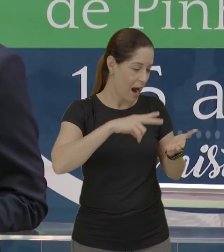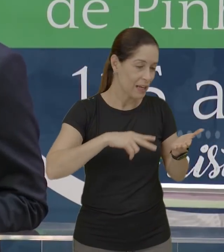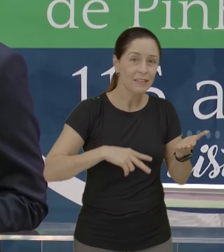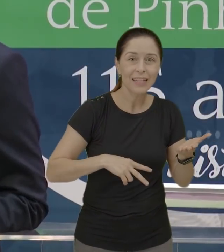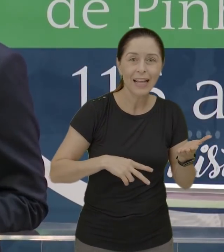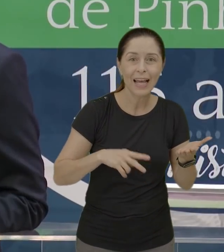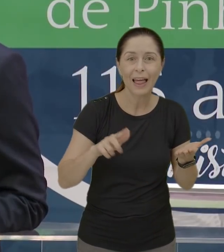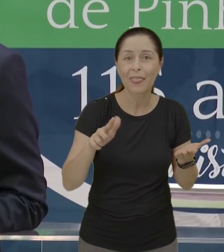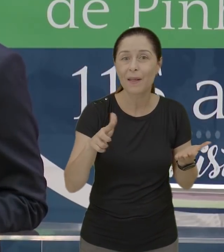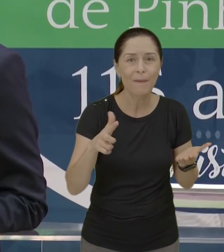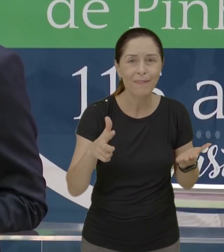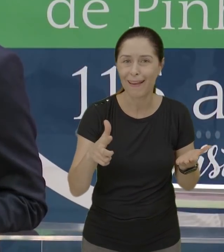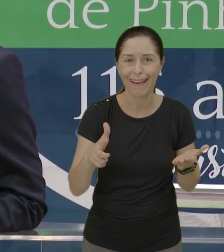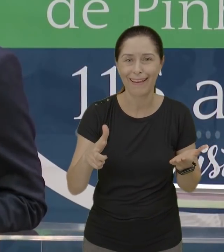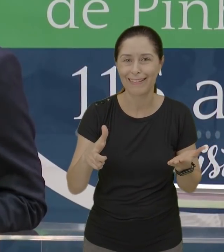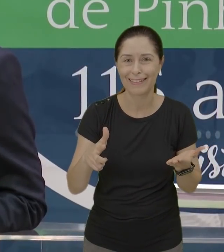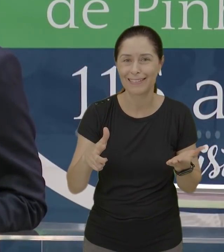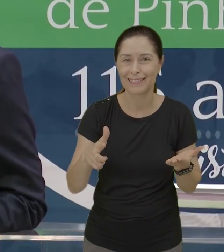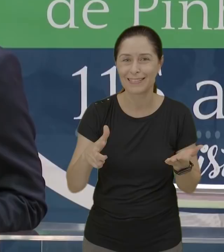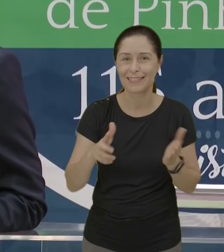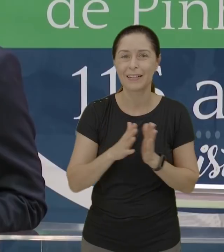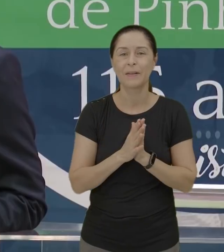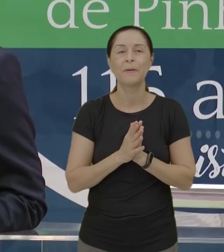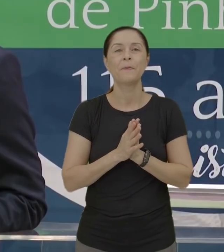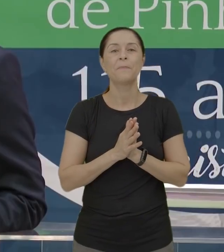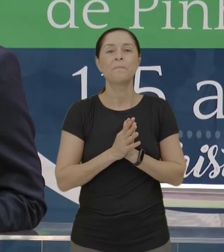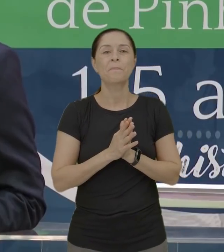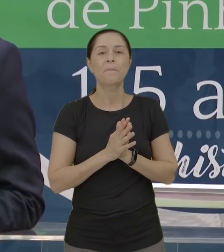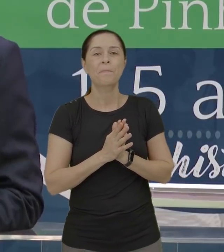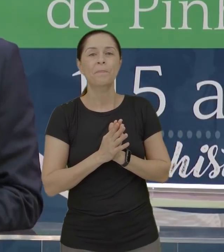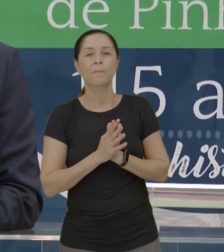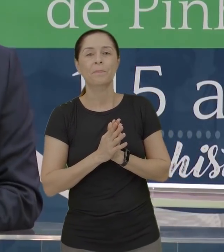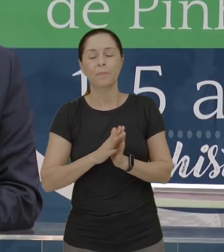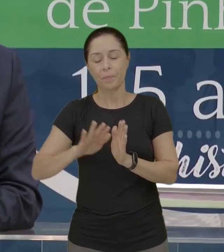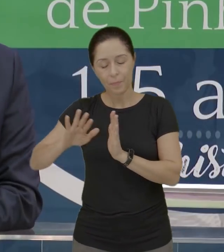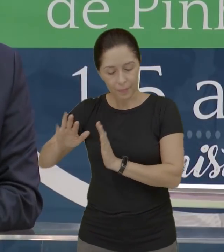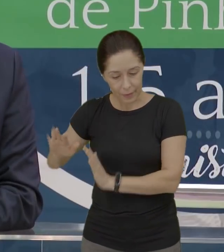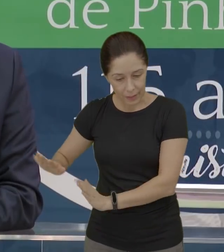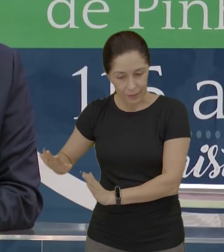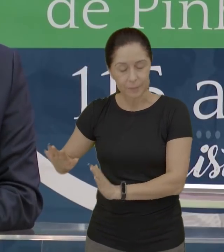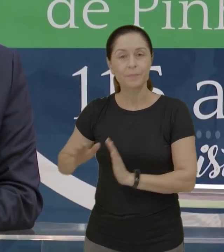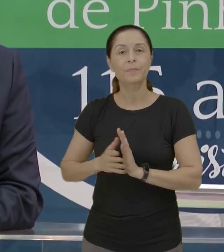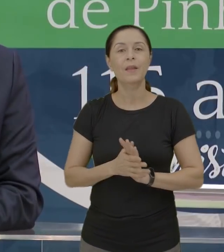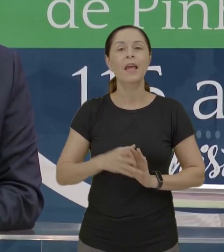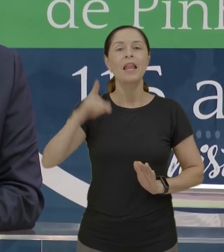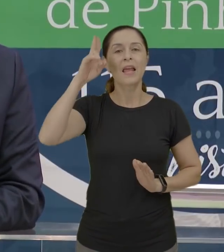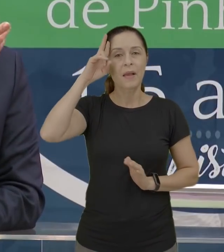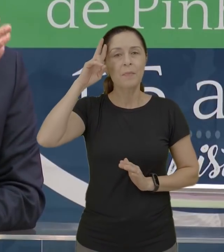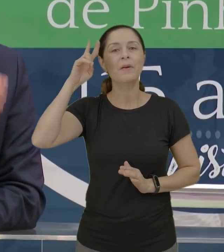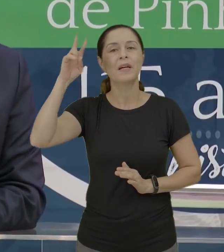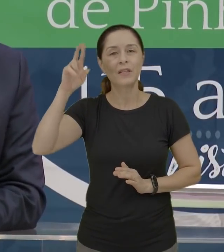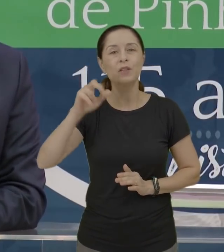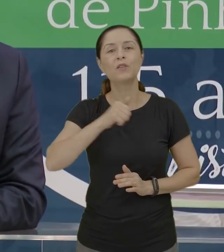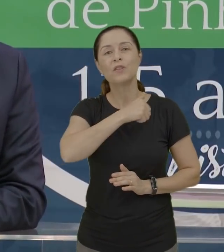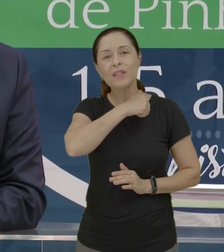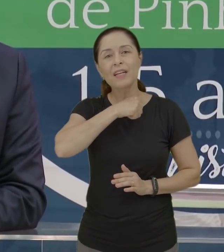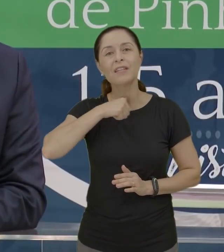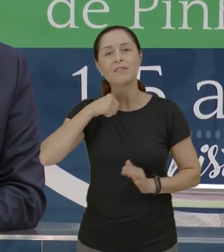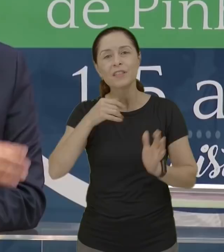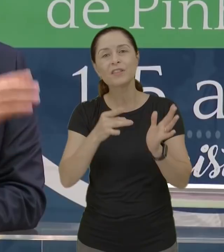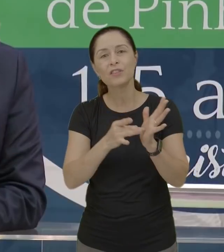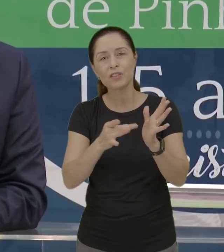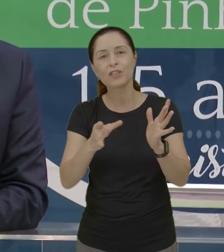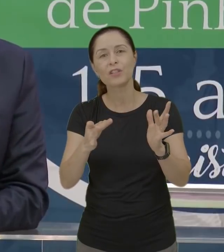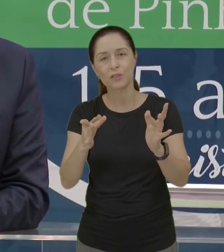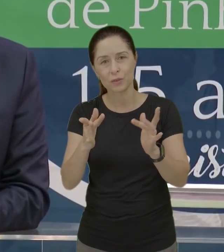a cruz, sacrifício de Cristo. É que nesse momento, Abraão deve ter contado para Isaac, meu